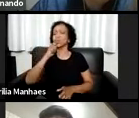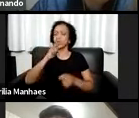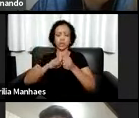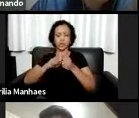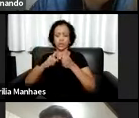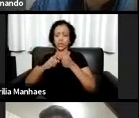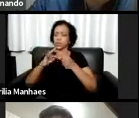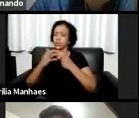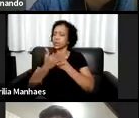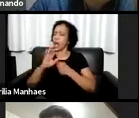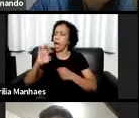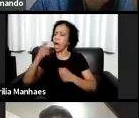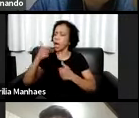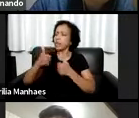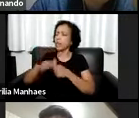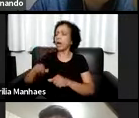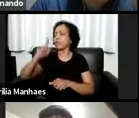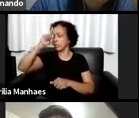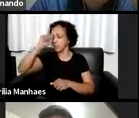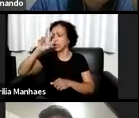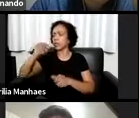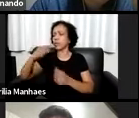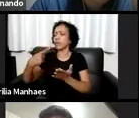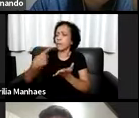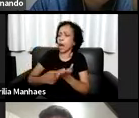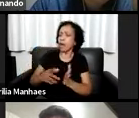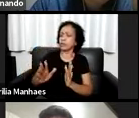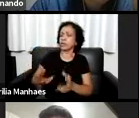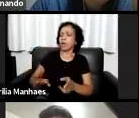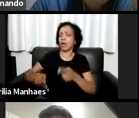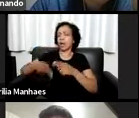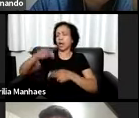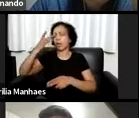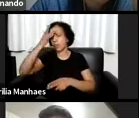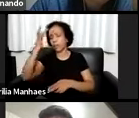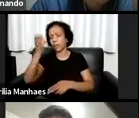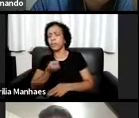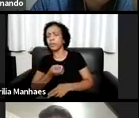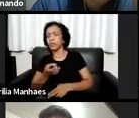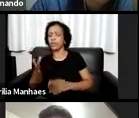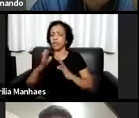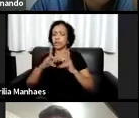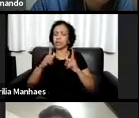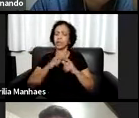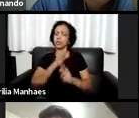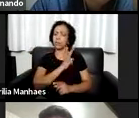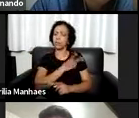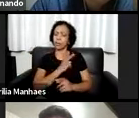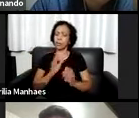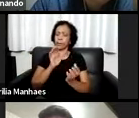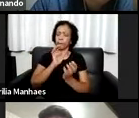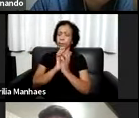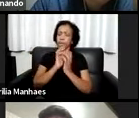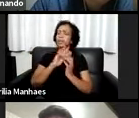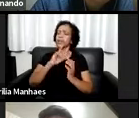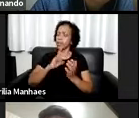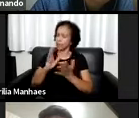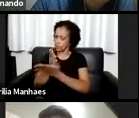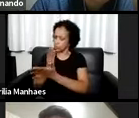a cirurgias. Na nossa própria Igreja Manuel, temos pessoas assim. Atenta, Pai, para